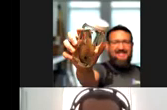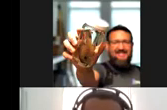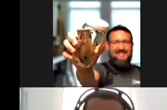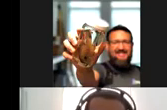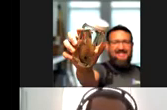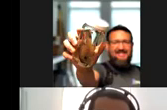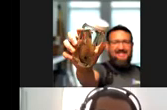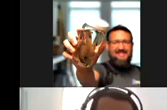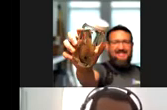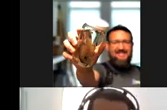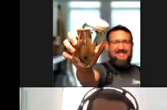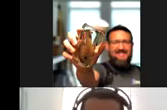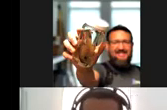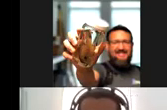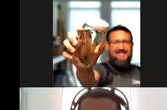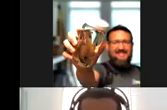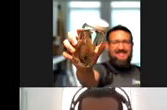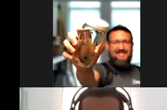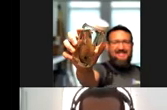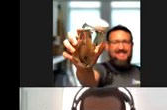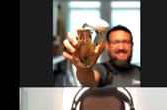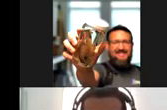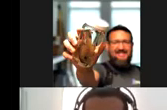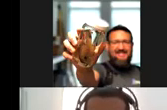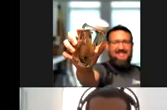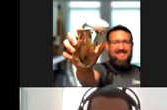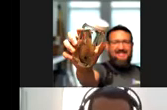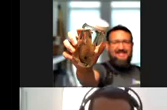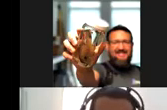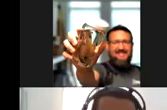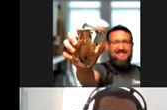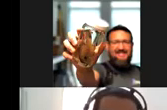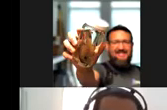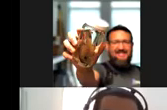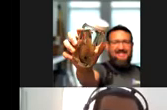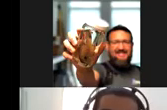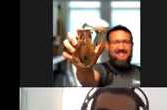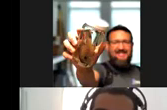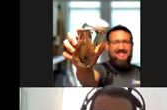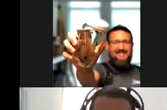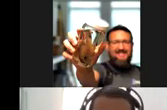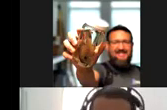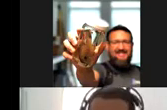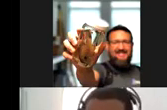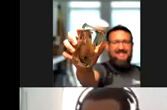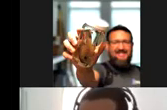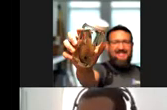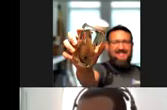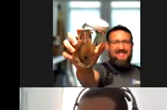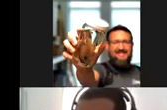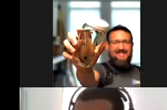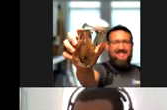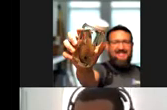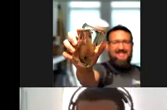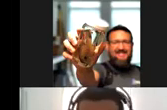realidade. Mas o que a gente vê aqui, principalmente nesse processo de construção e desconstrução de modelos, é que todos esses modelos estão